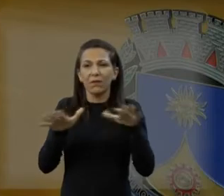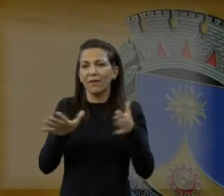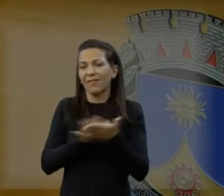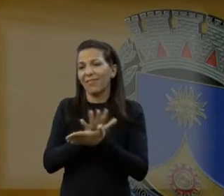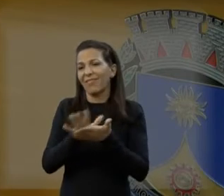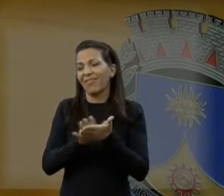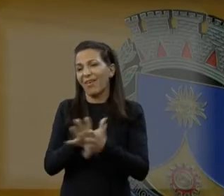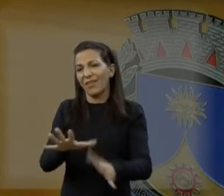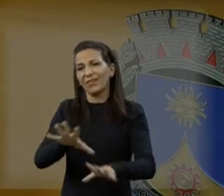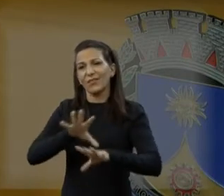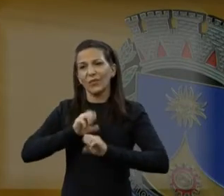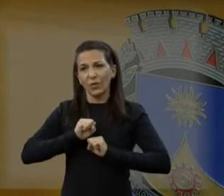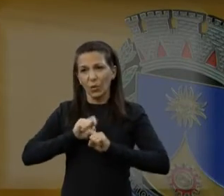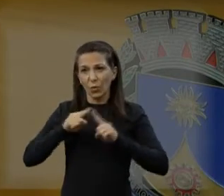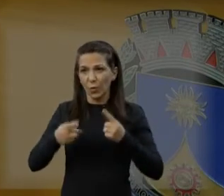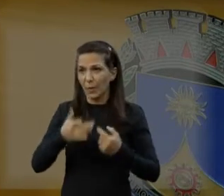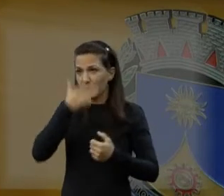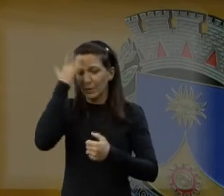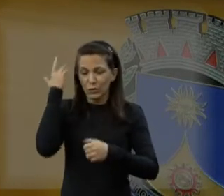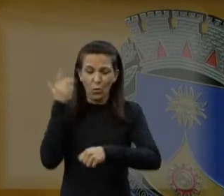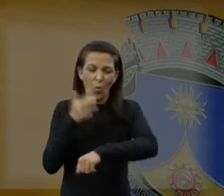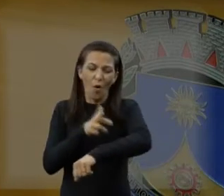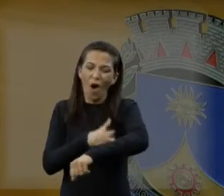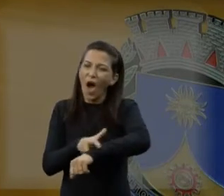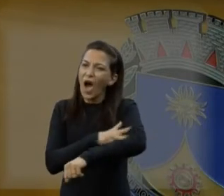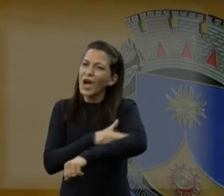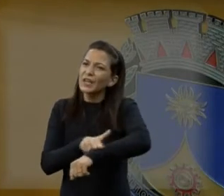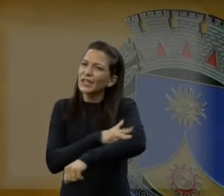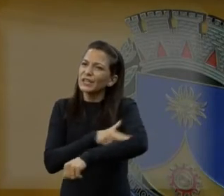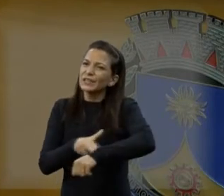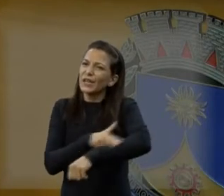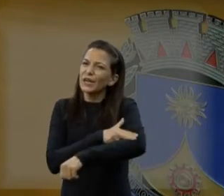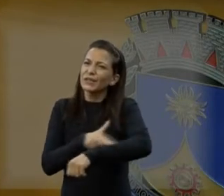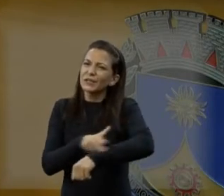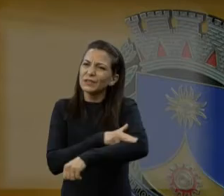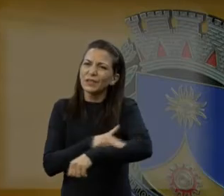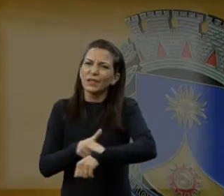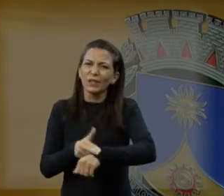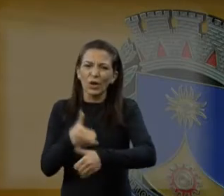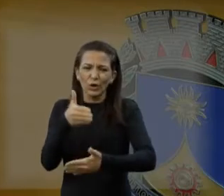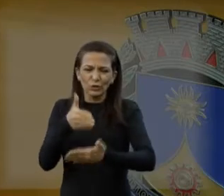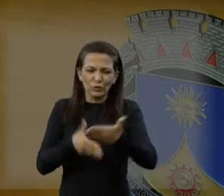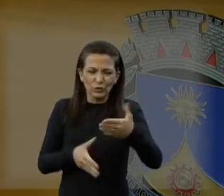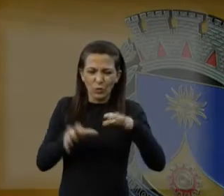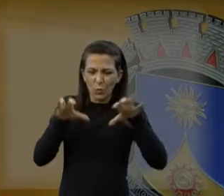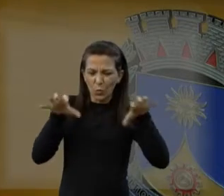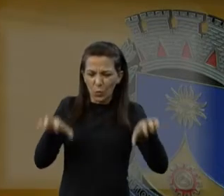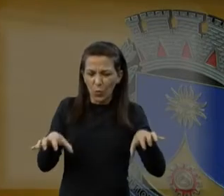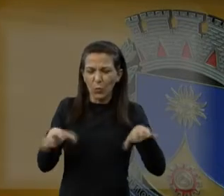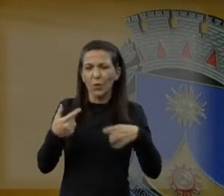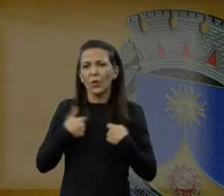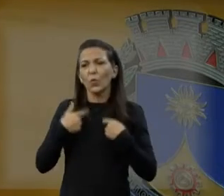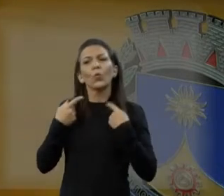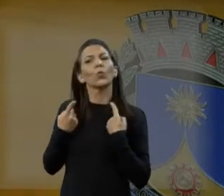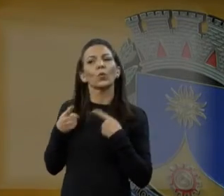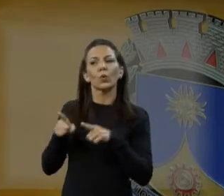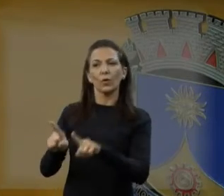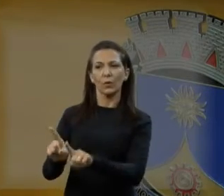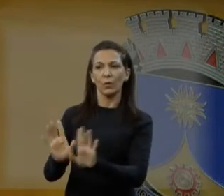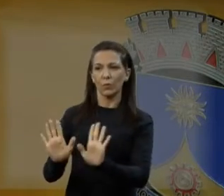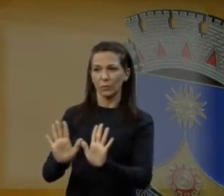baixo então todo mundo que fosse tiver racismo não vê tiver uma divisão de classe que eu sou contra Só por